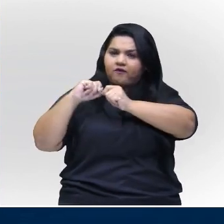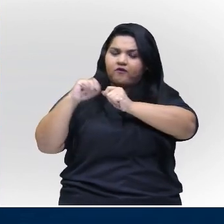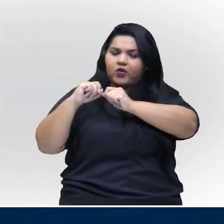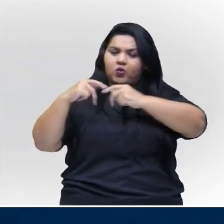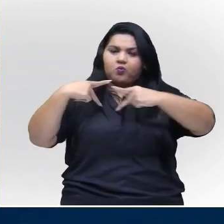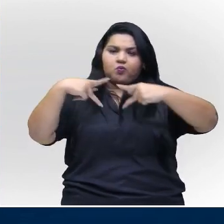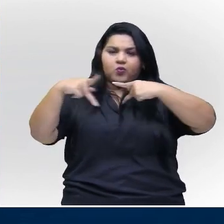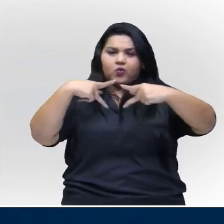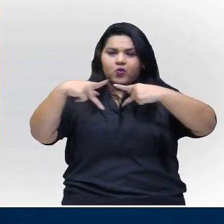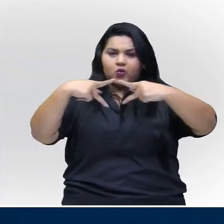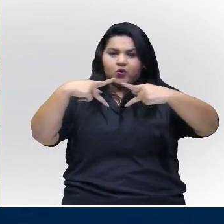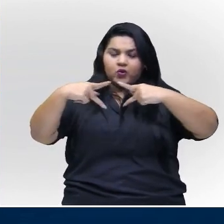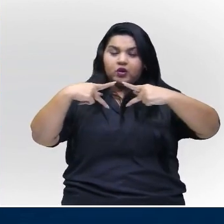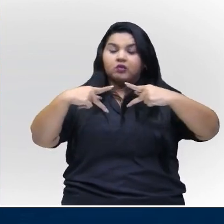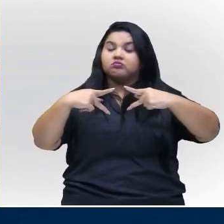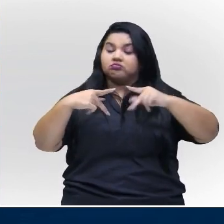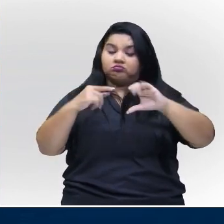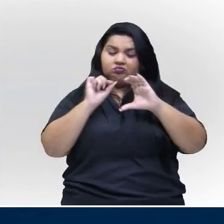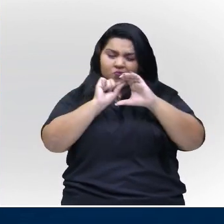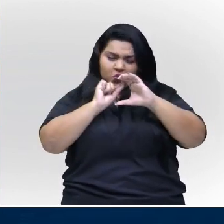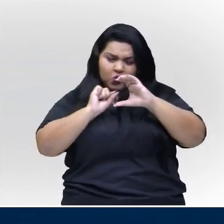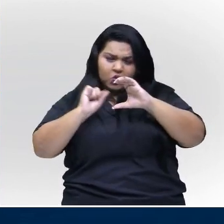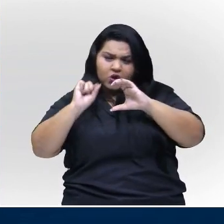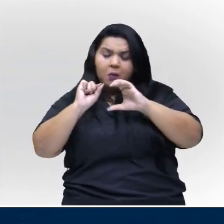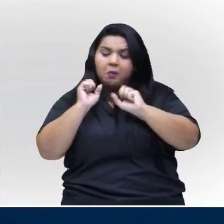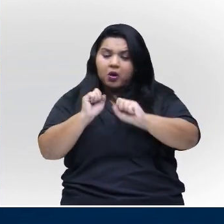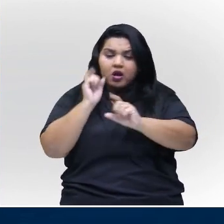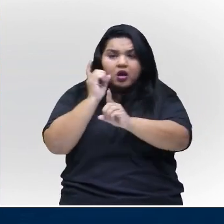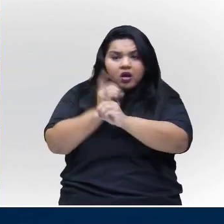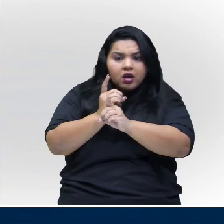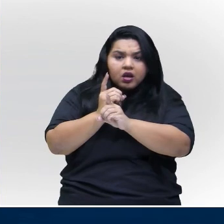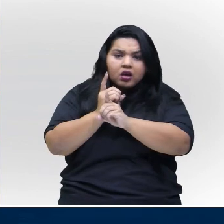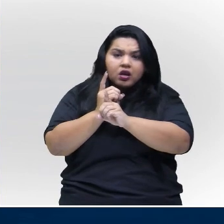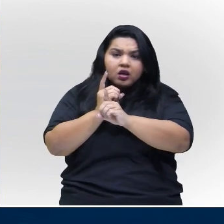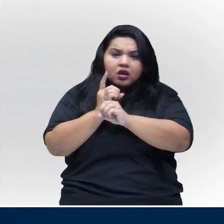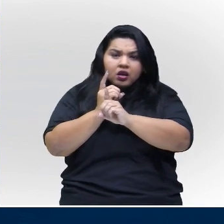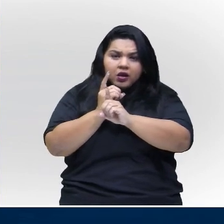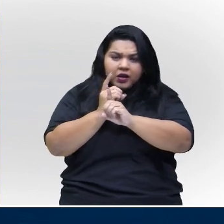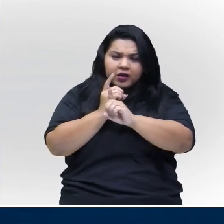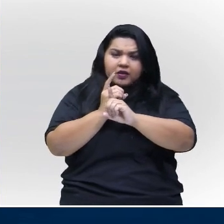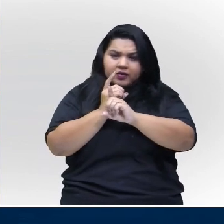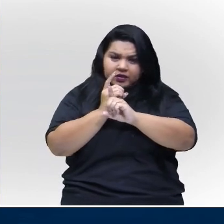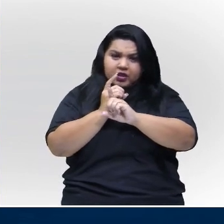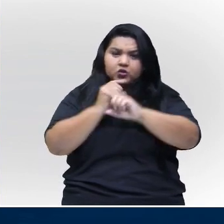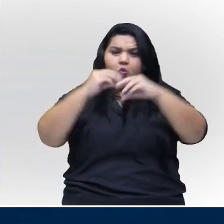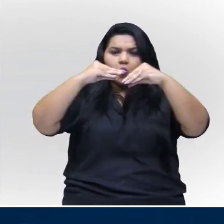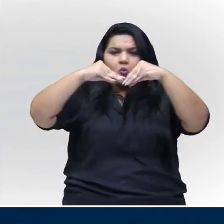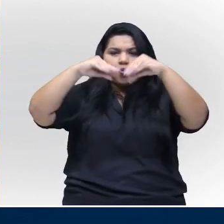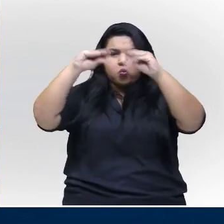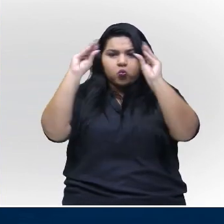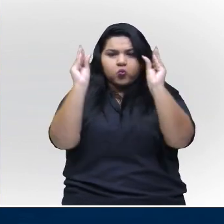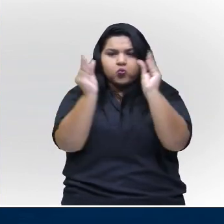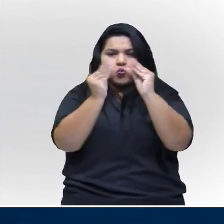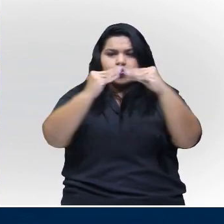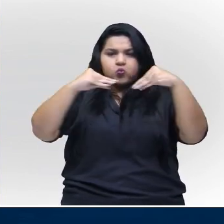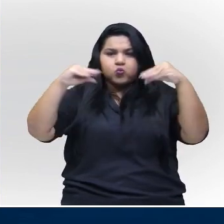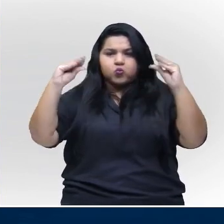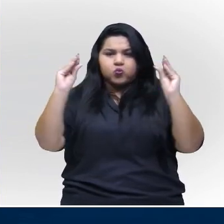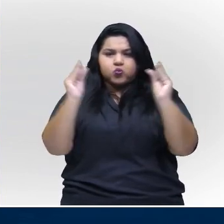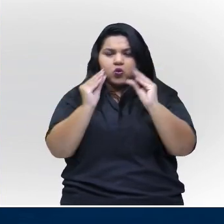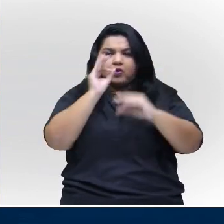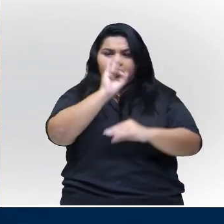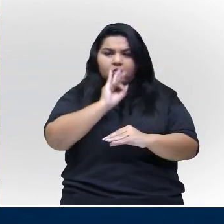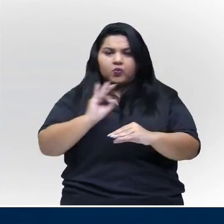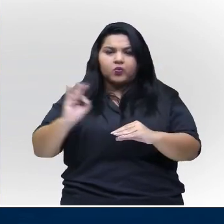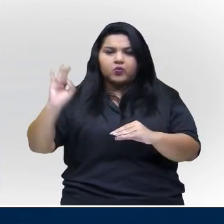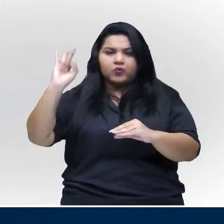proteínas. Os ribossomos podem ser encontrados aderidos à parede do retículo endoplasmático, certo? A gente tem uma organela que é